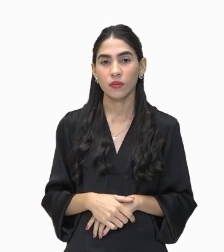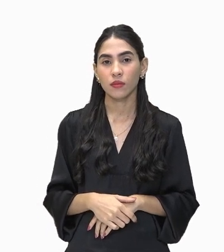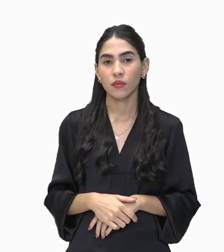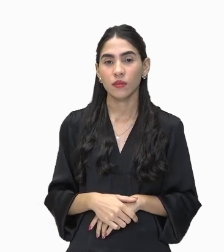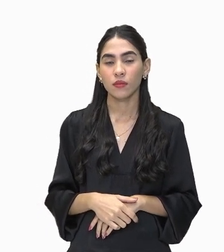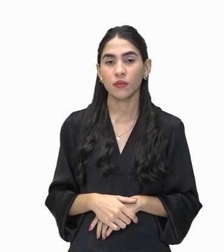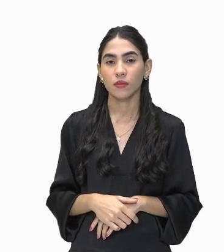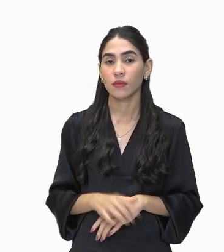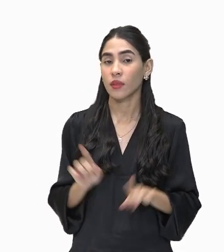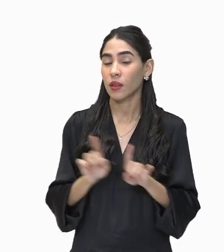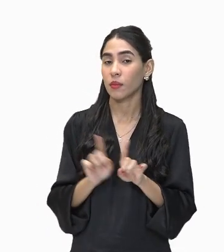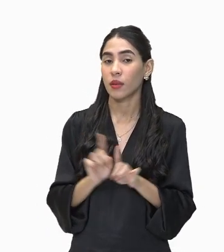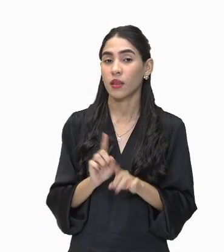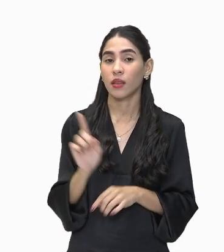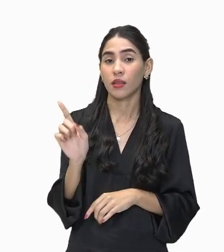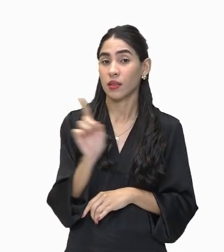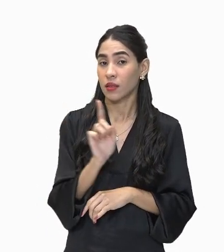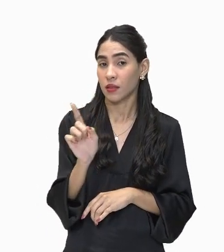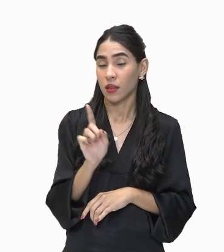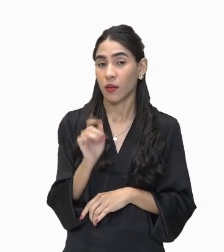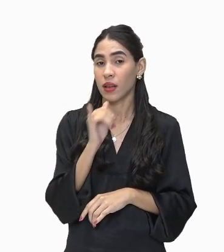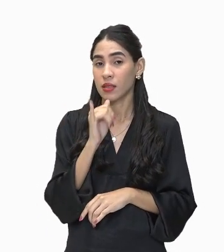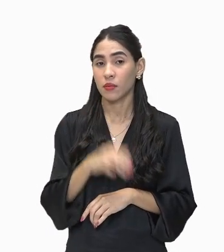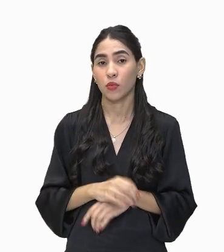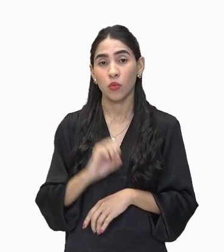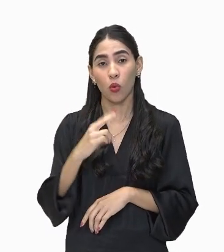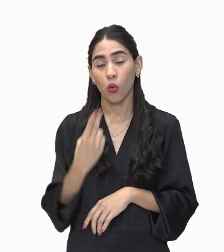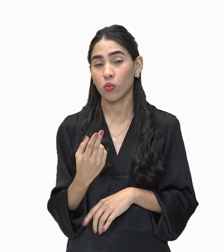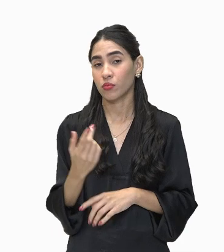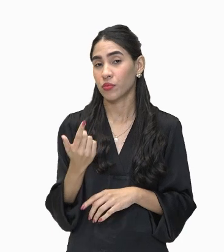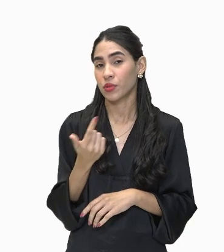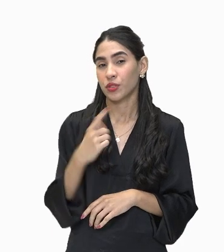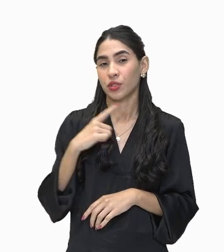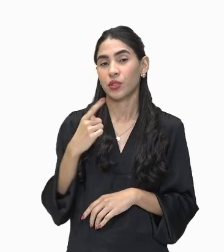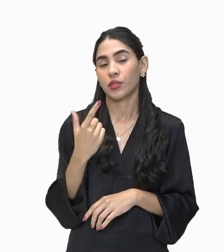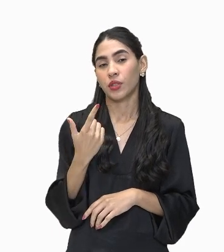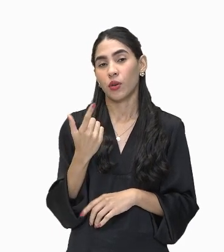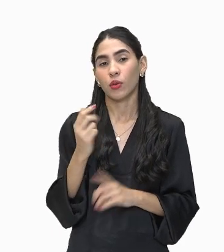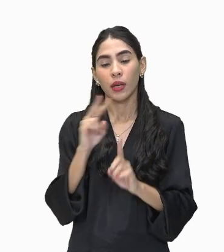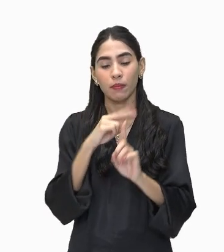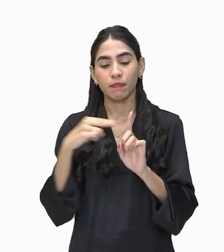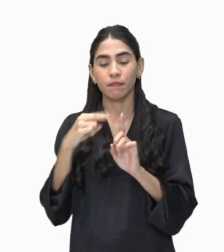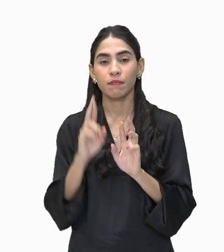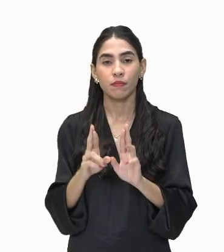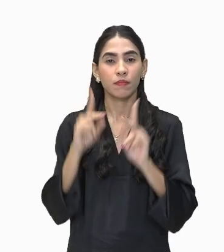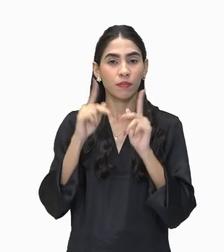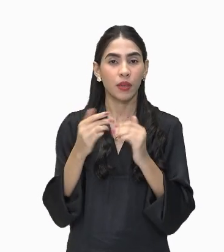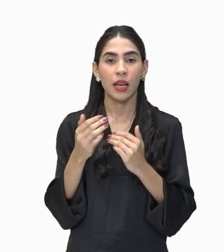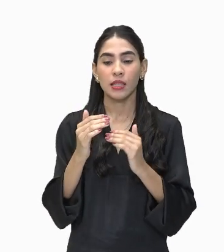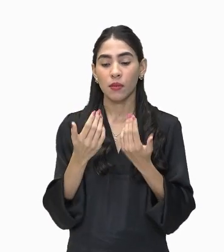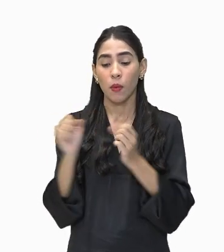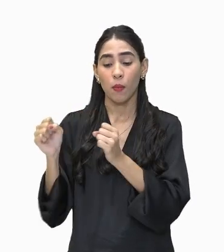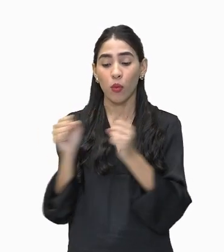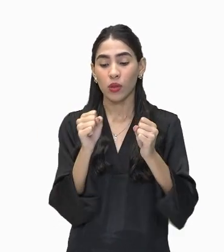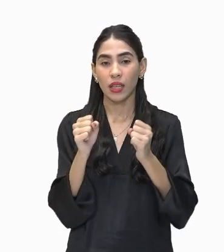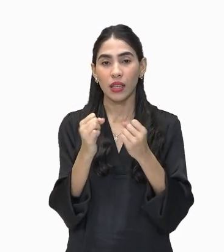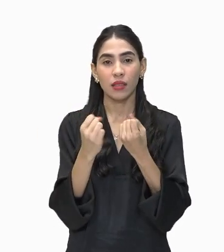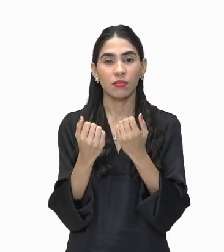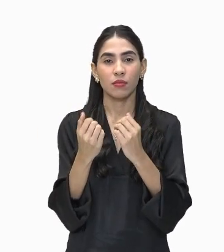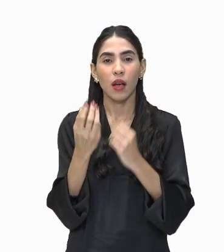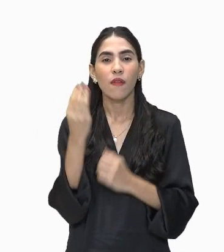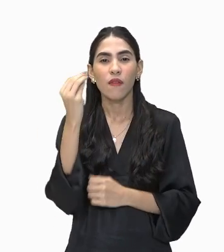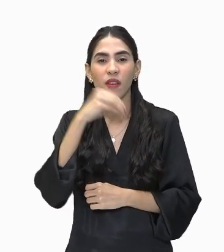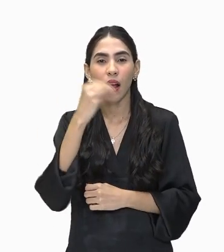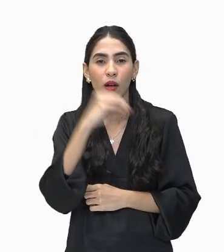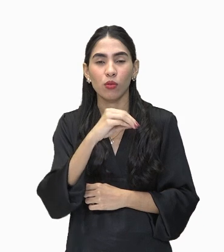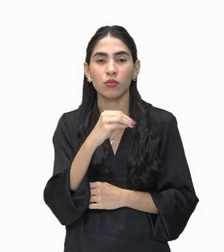não veem ou não viam, né, a derrubada do poder político. Eles